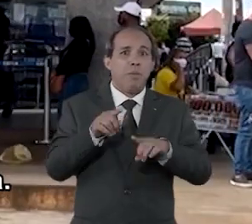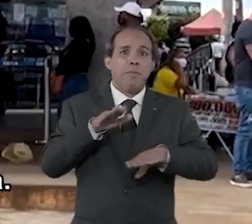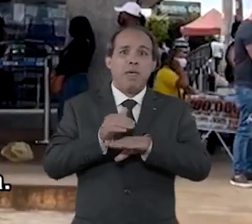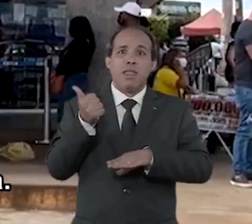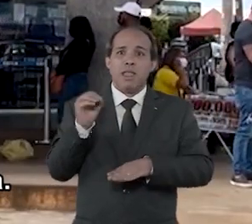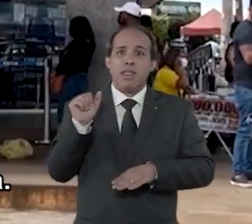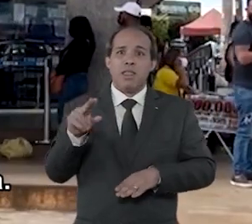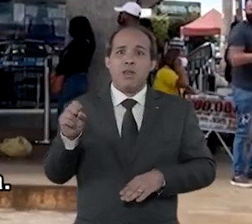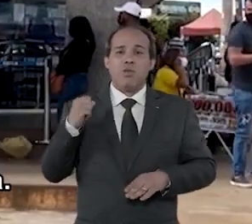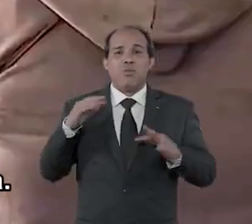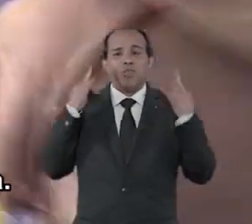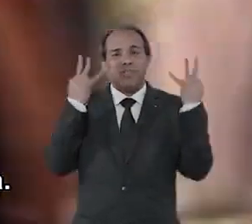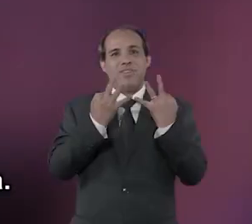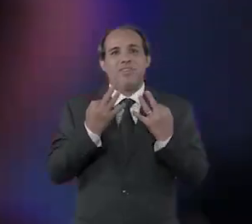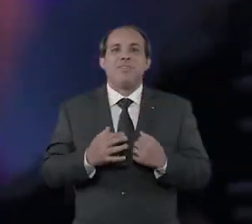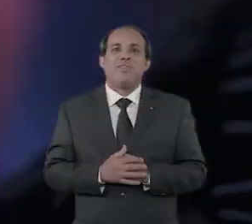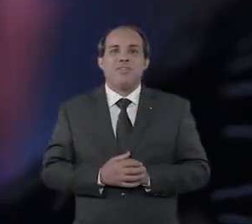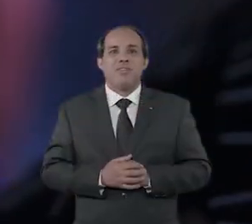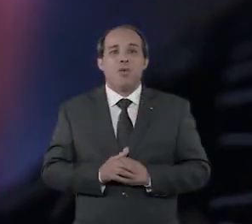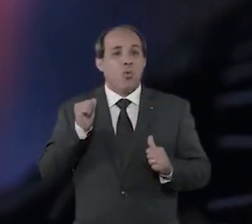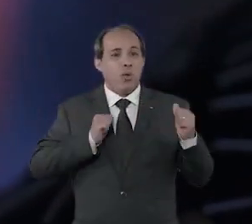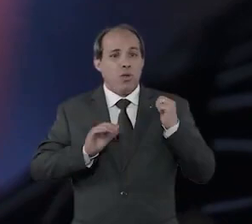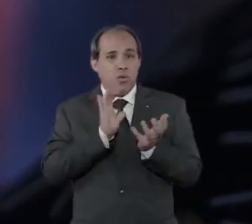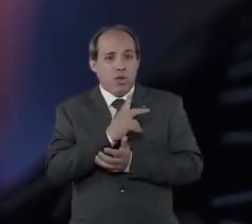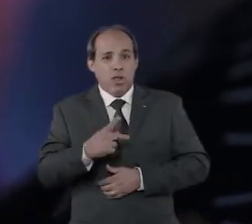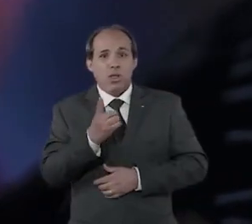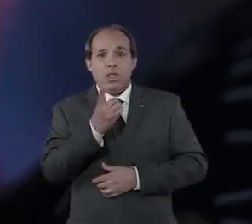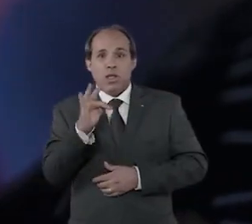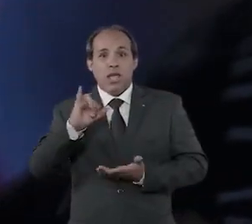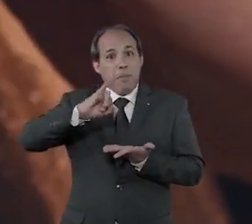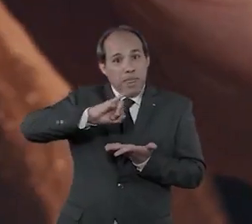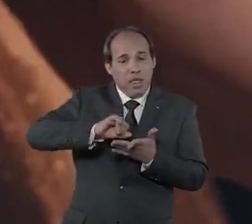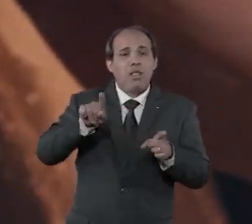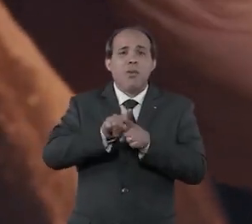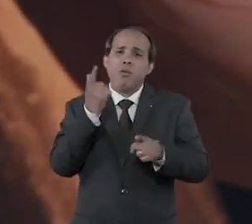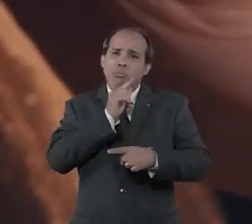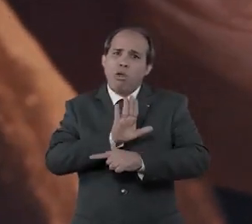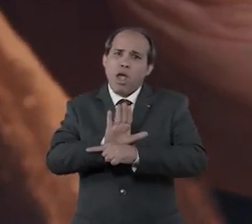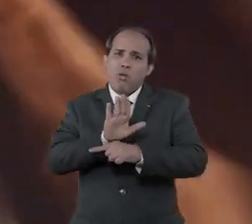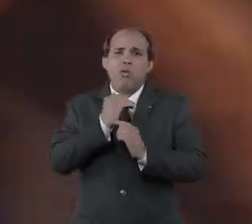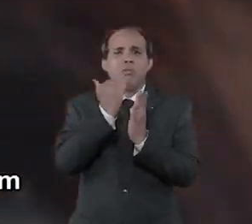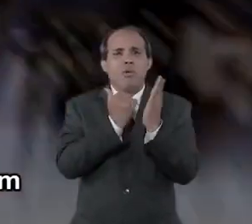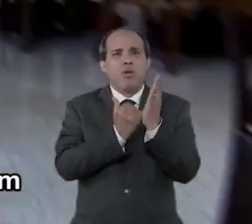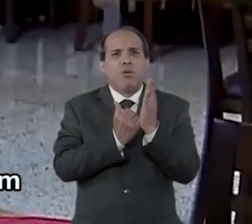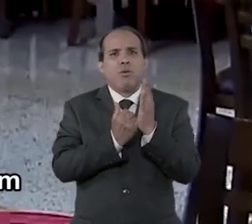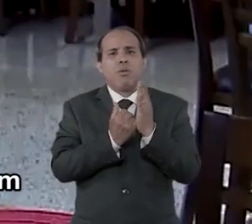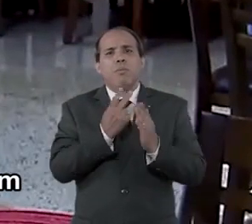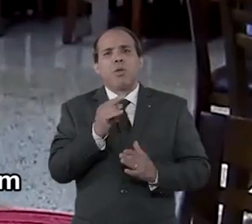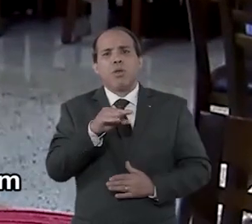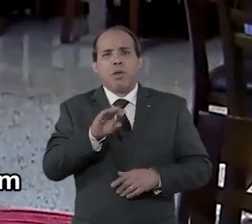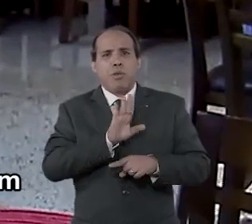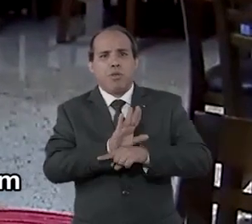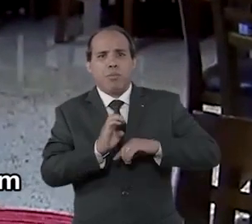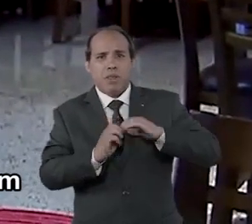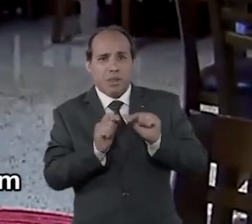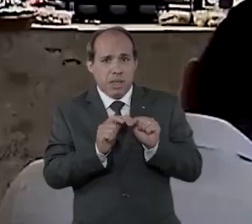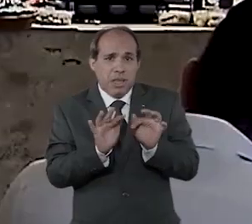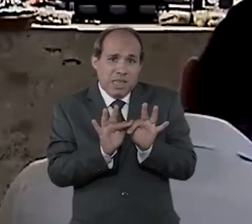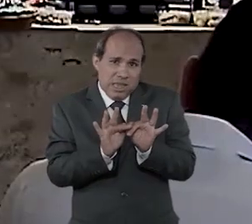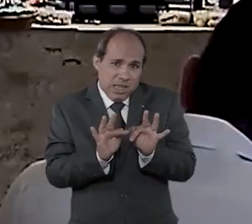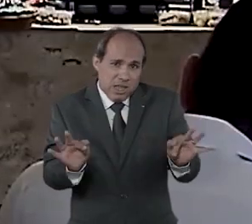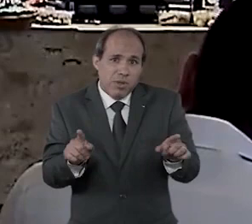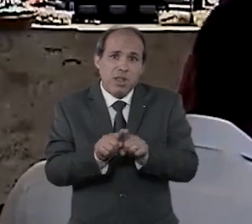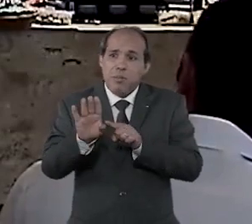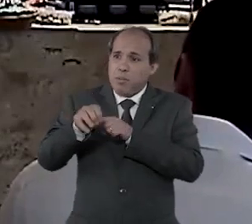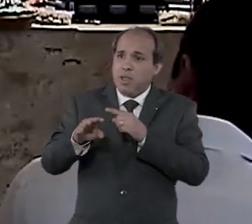a mais de 10 anos do Bolsa Família. Os artistas da capital federal também receberam ajuda. Programas como o Pronamp